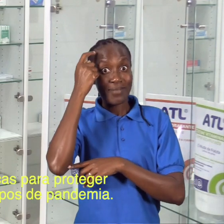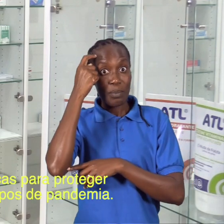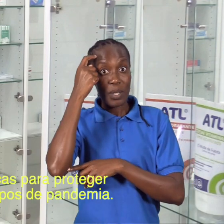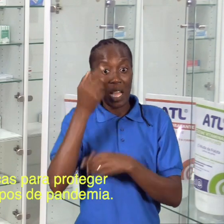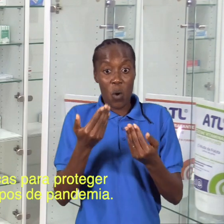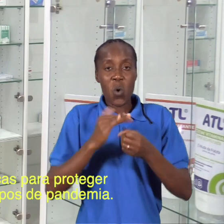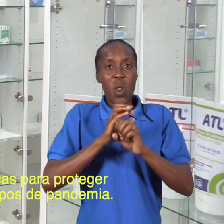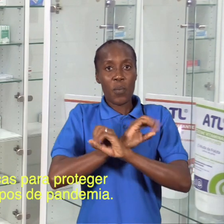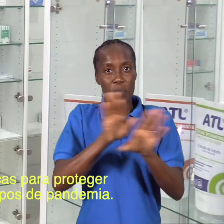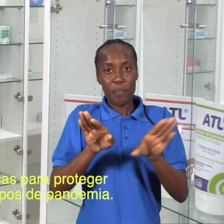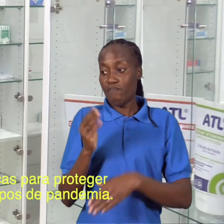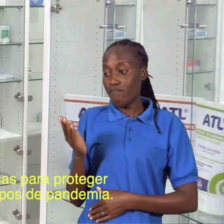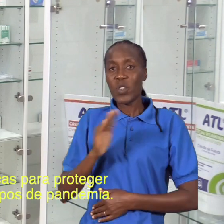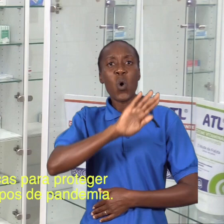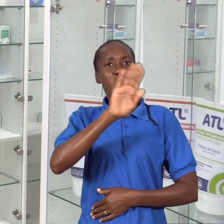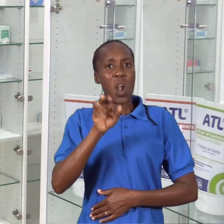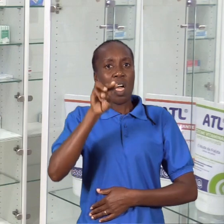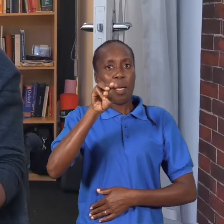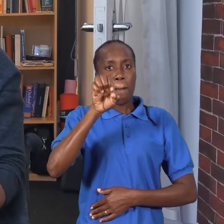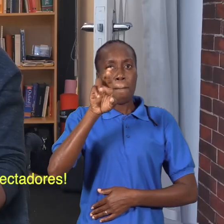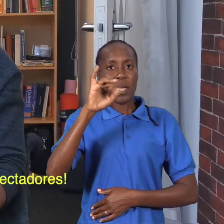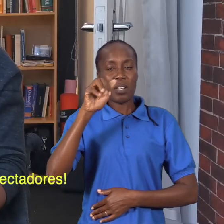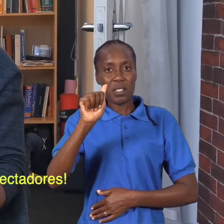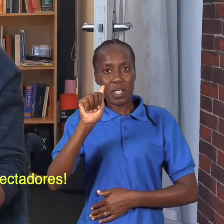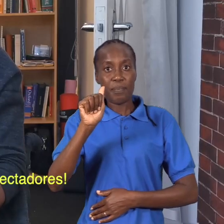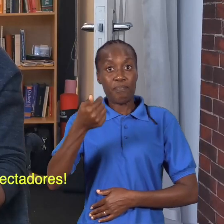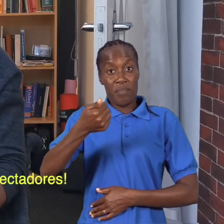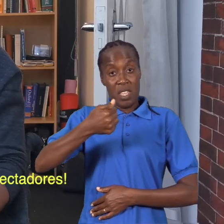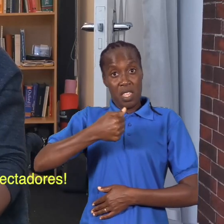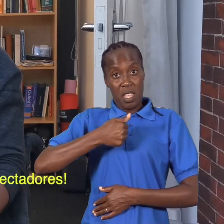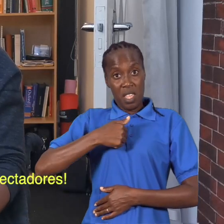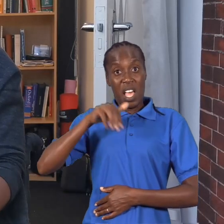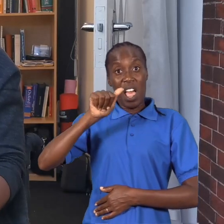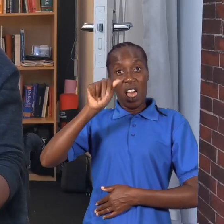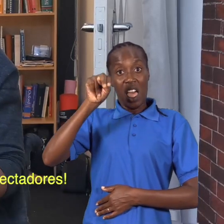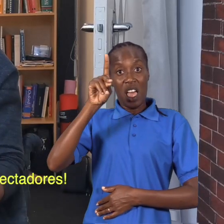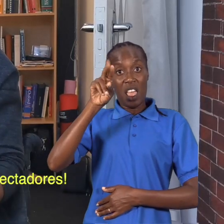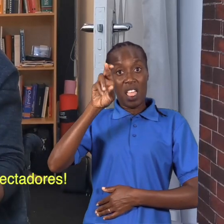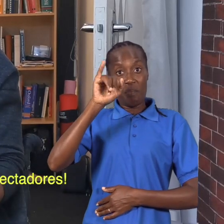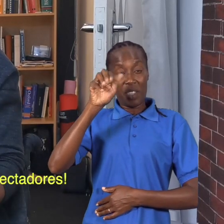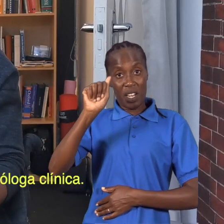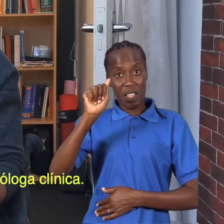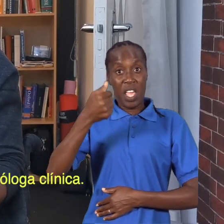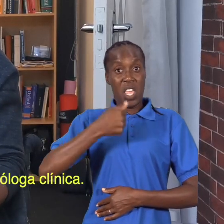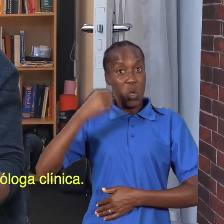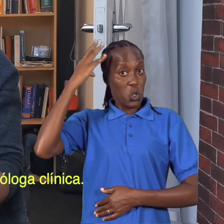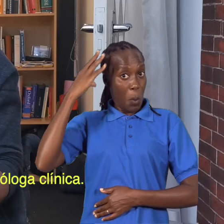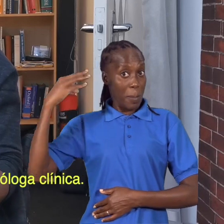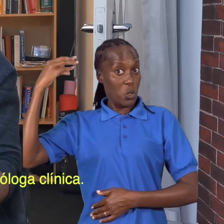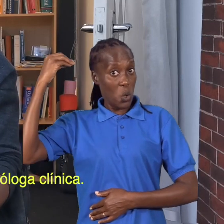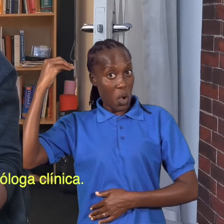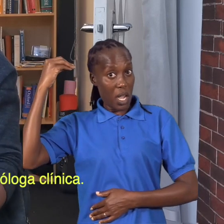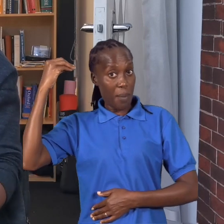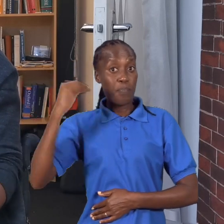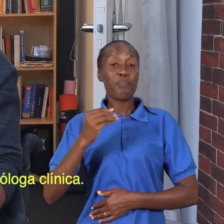saúde mental em tempos de pandemia. Olá, Mércia. Olá, telespectadores. Eu sou a Andréa Silva,